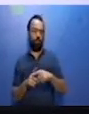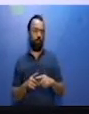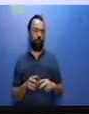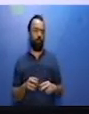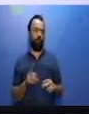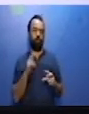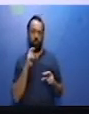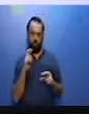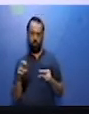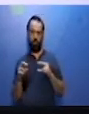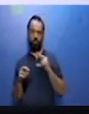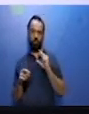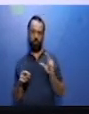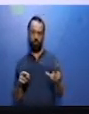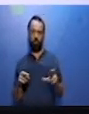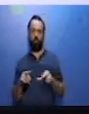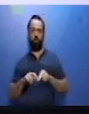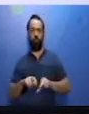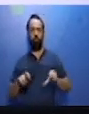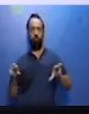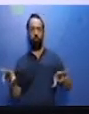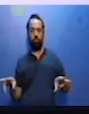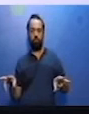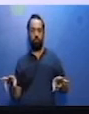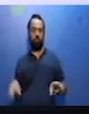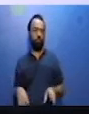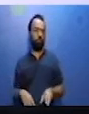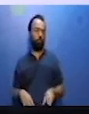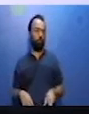e duas respostas diferentes